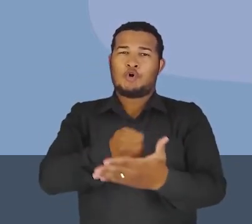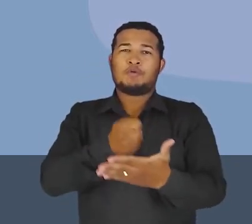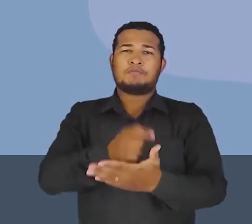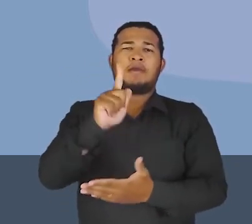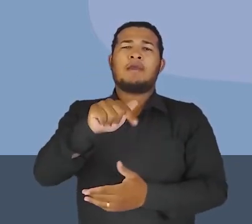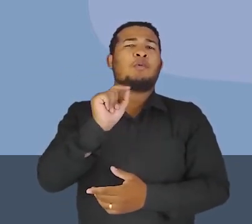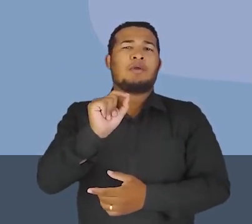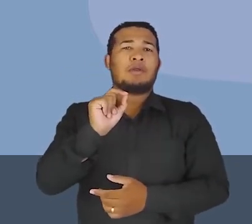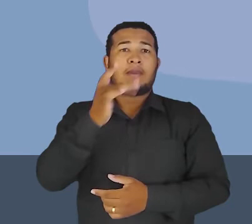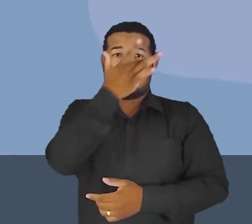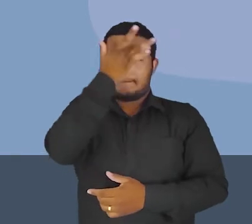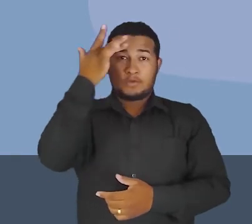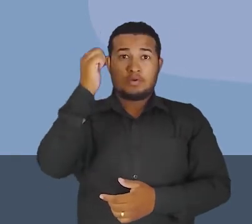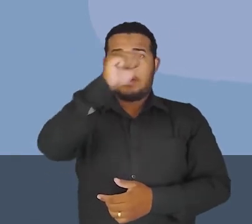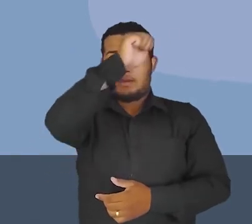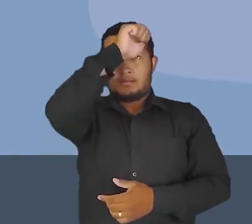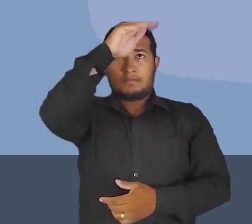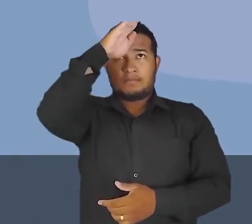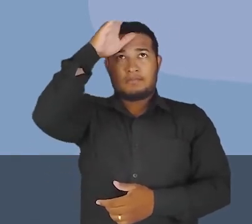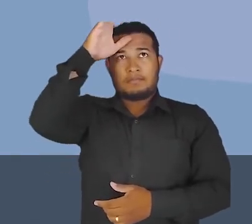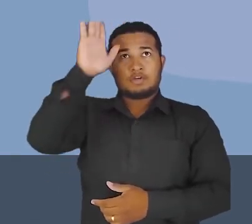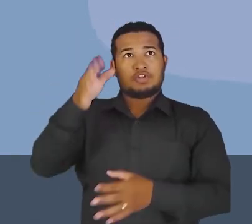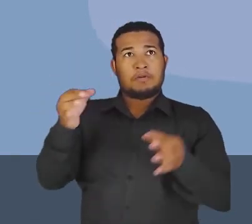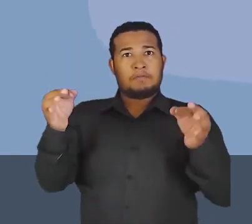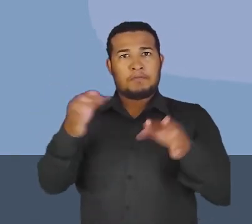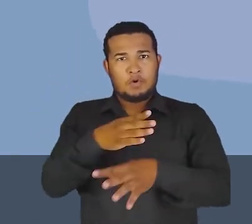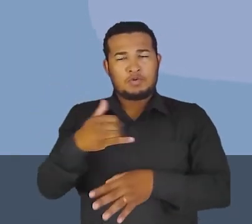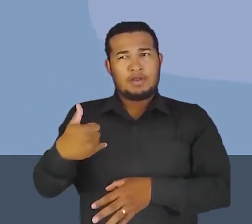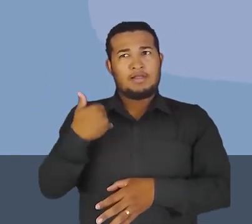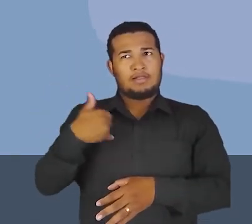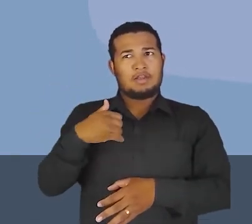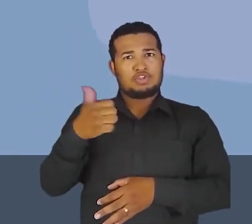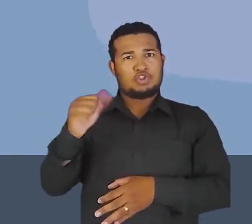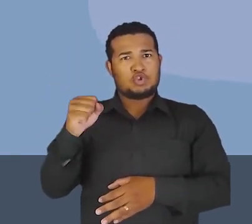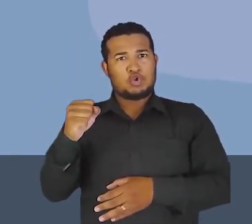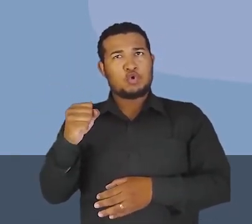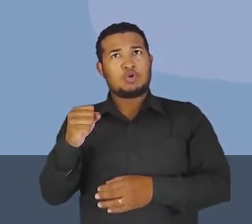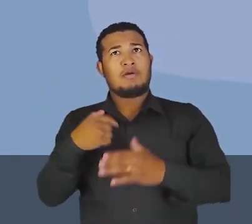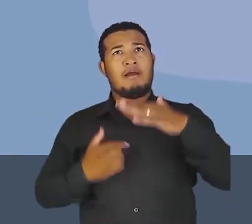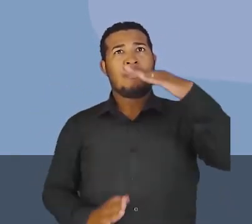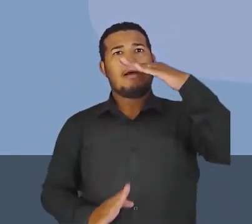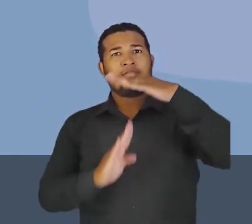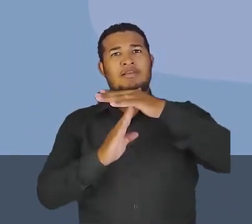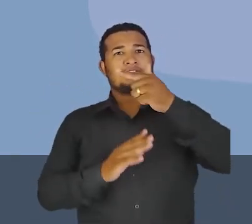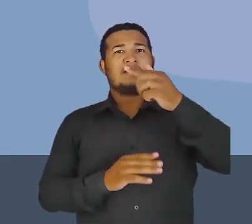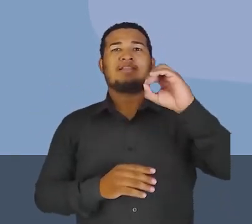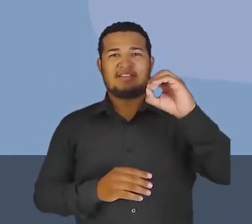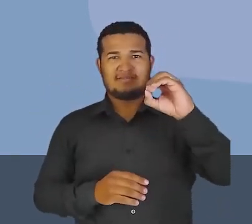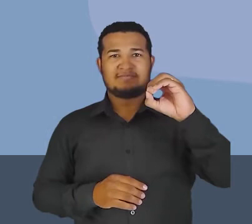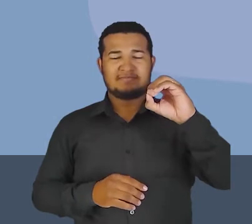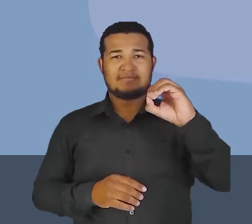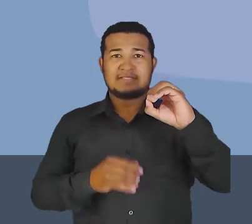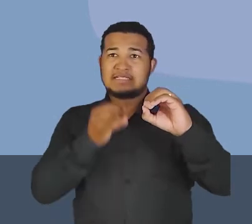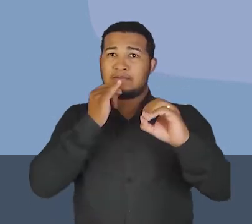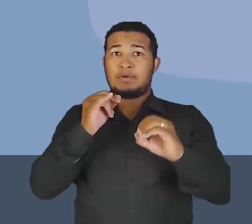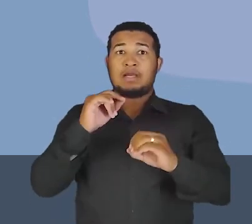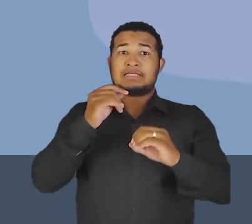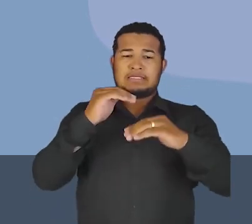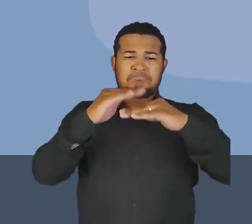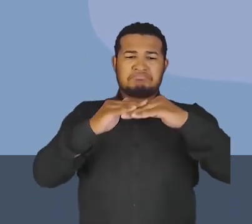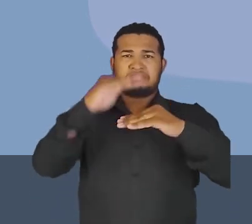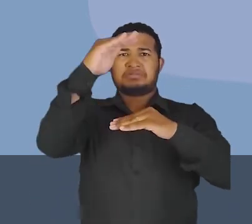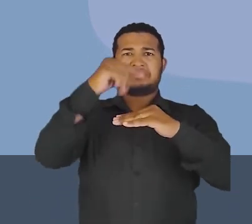aqueles alfabetizados, maiores de 18 e menores de 70 anos. O voto é facultativo para maiores de